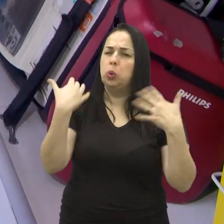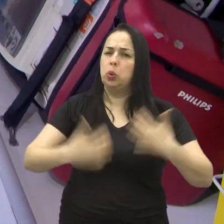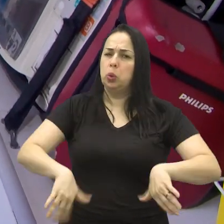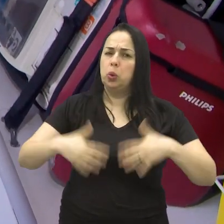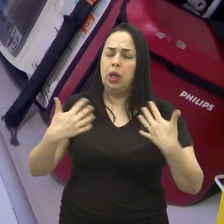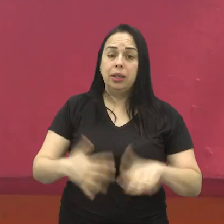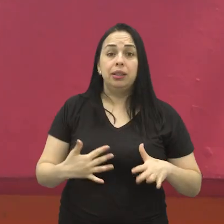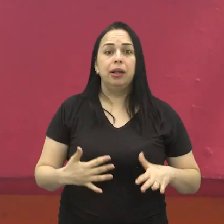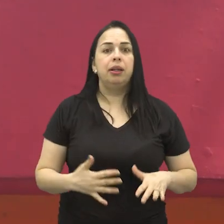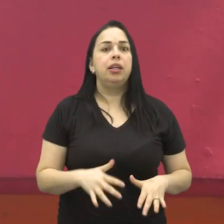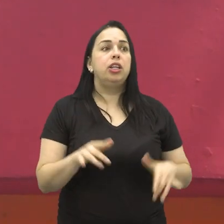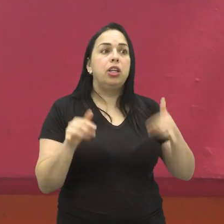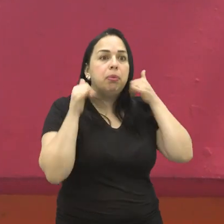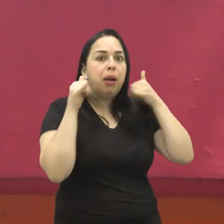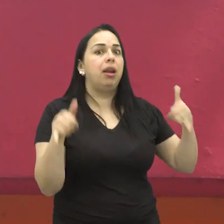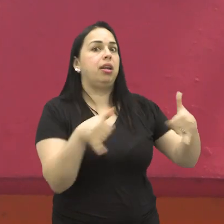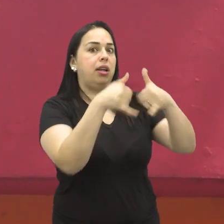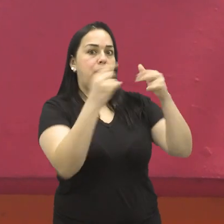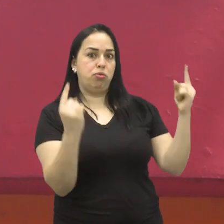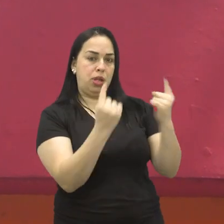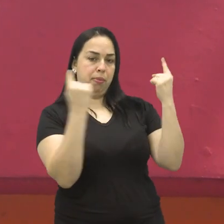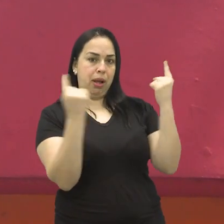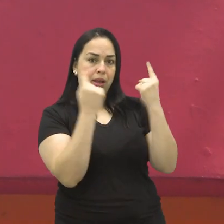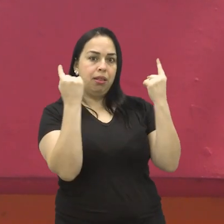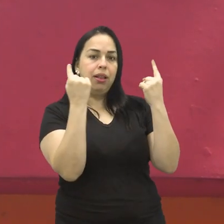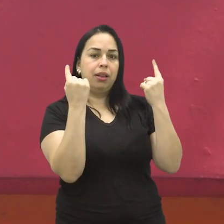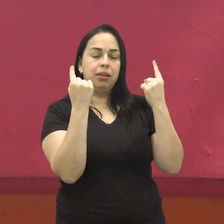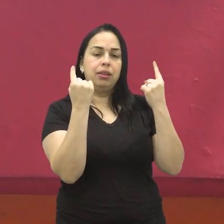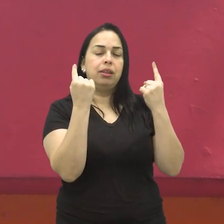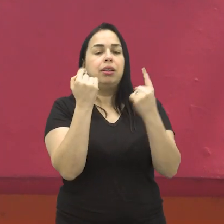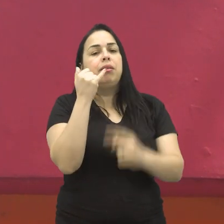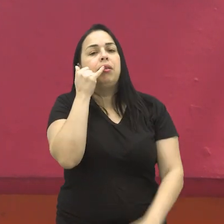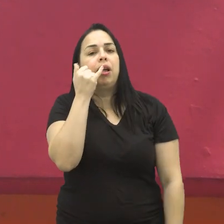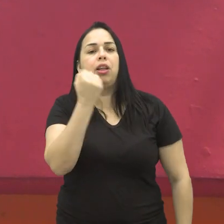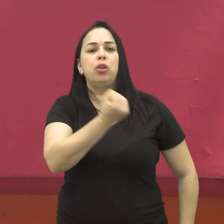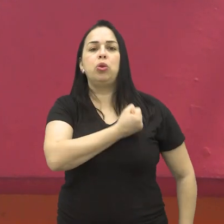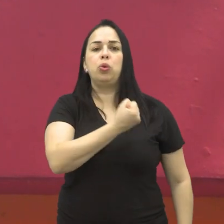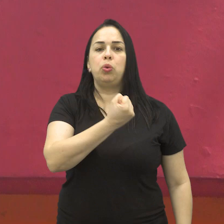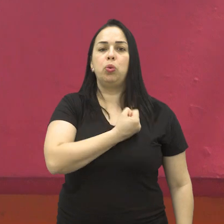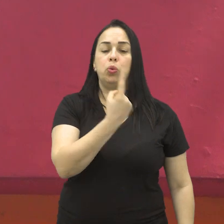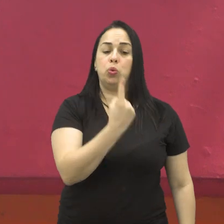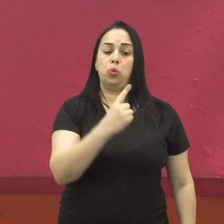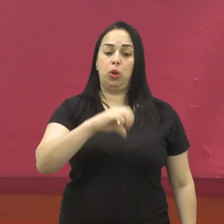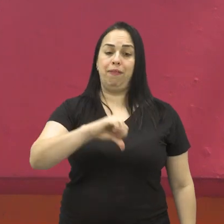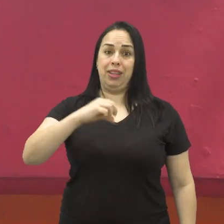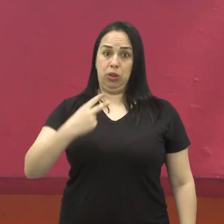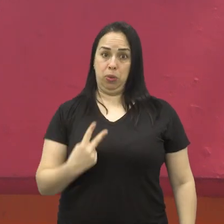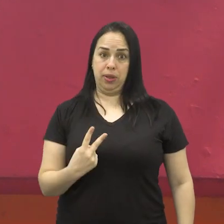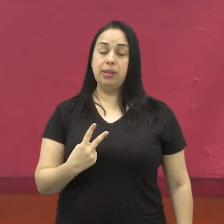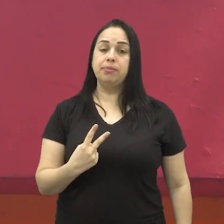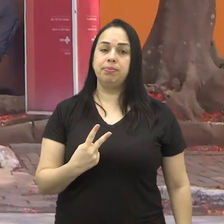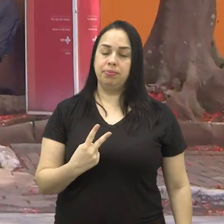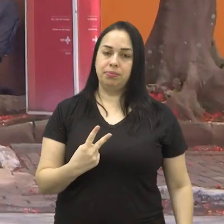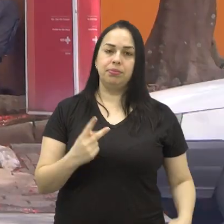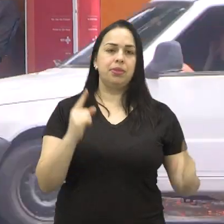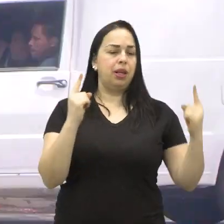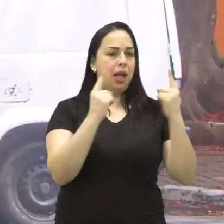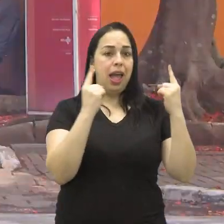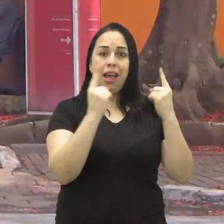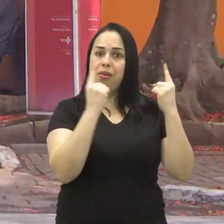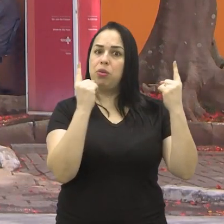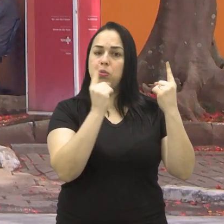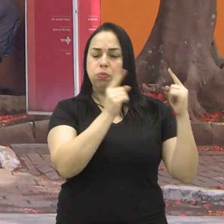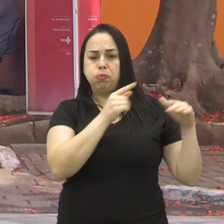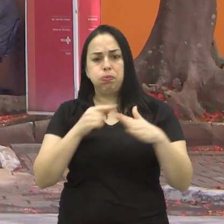tempo possível. Para acionar o SAMU, em caso de urgência, basta ligar no telefone 192. O